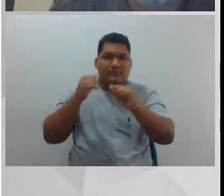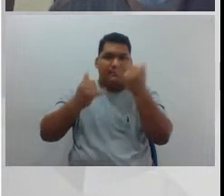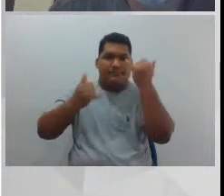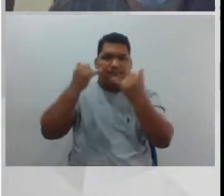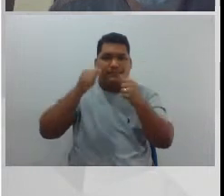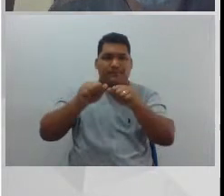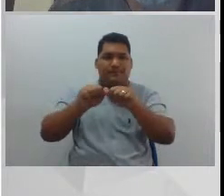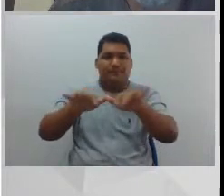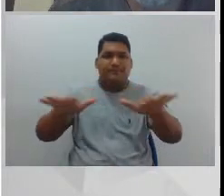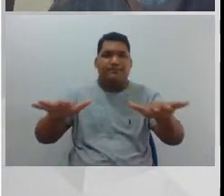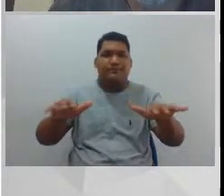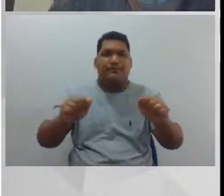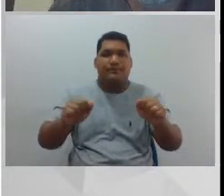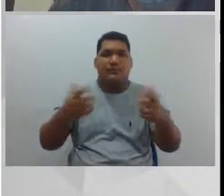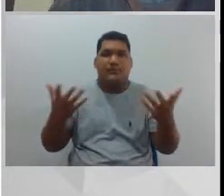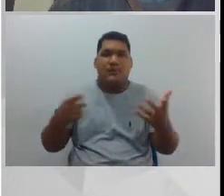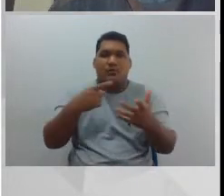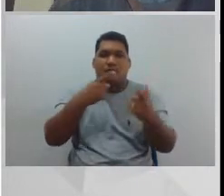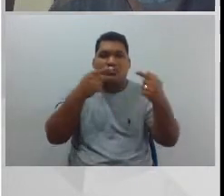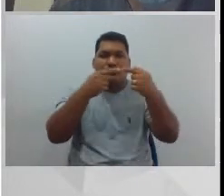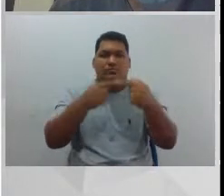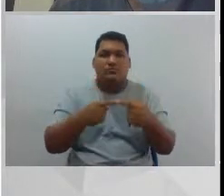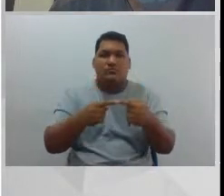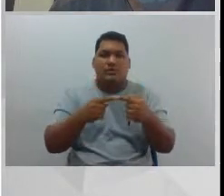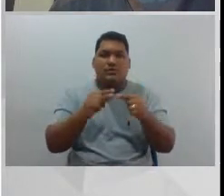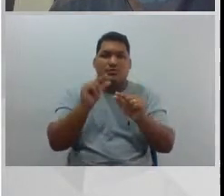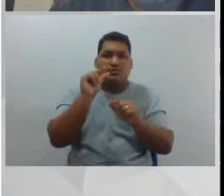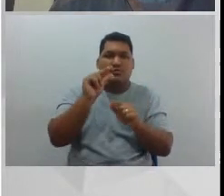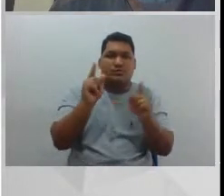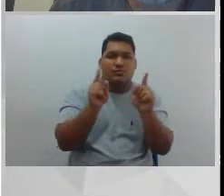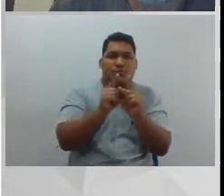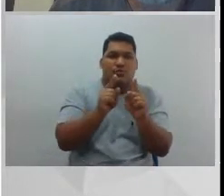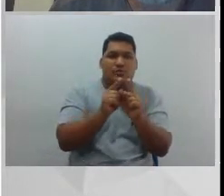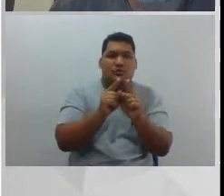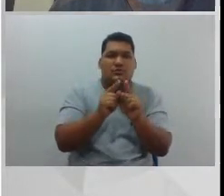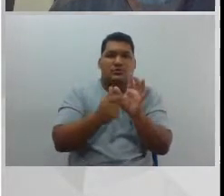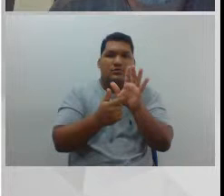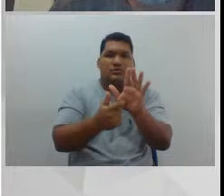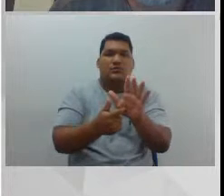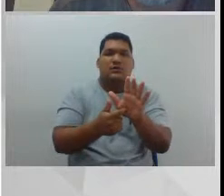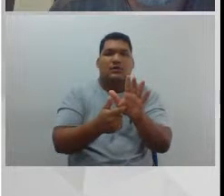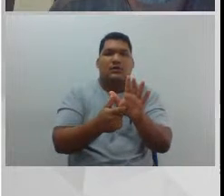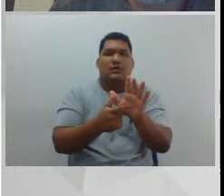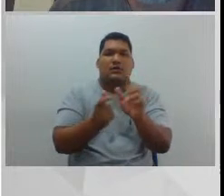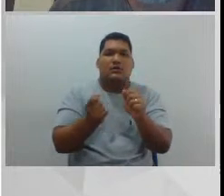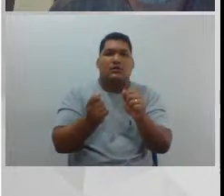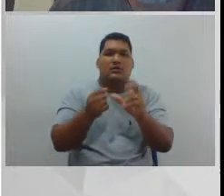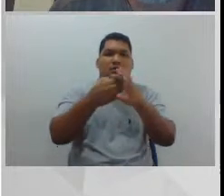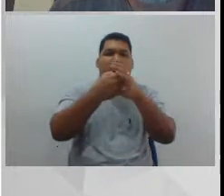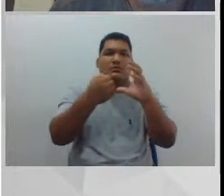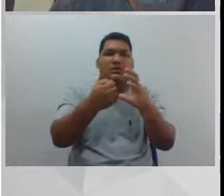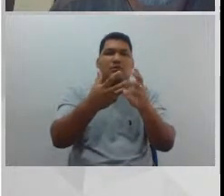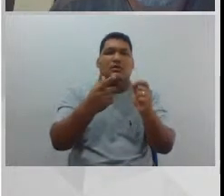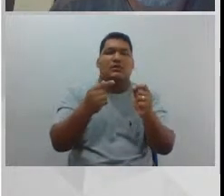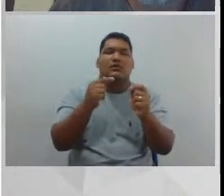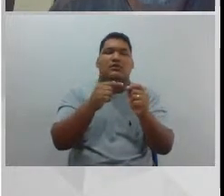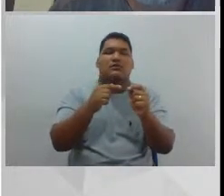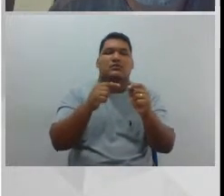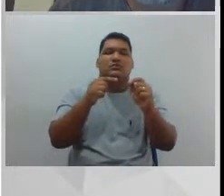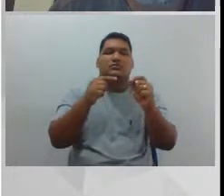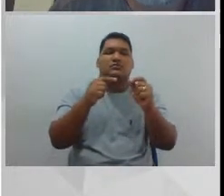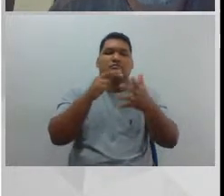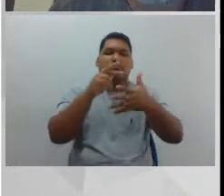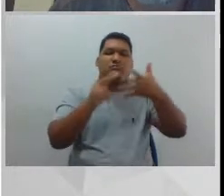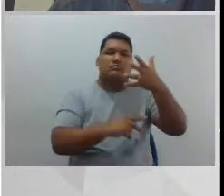Então, está aqui o corpo da célula, né? Tem um núcleo, o corpo da célula, e vem as várias ligações dos outros neurônios. Quando